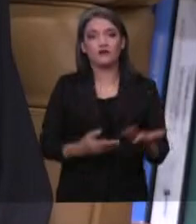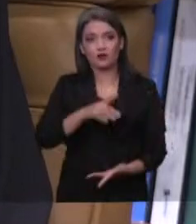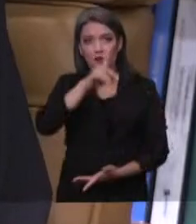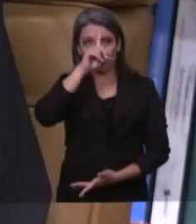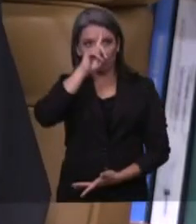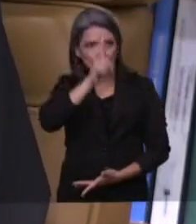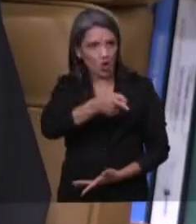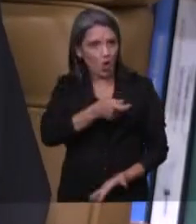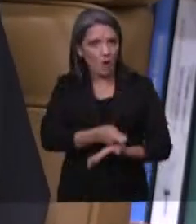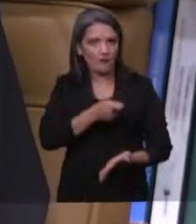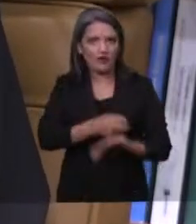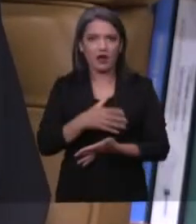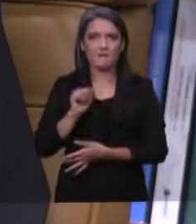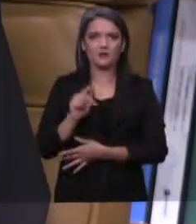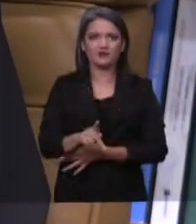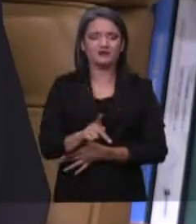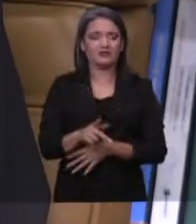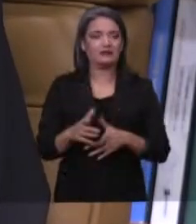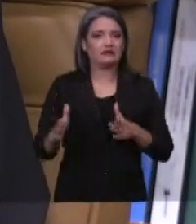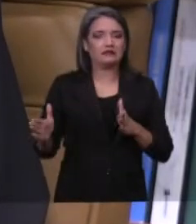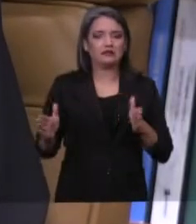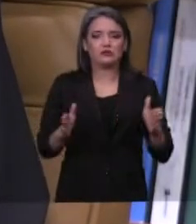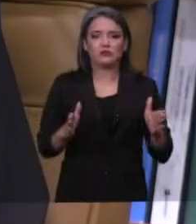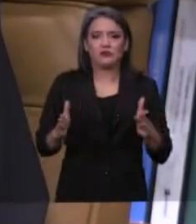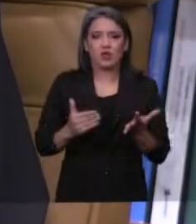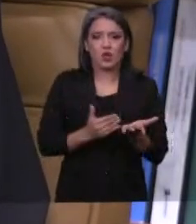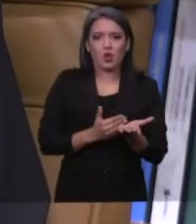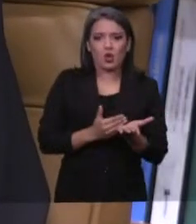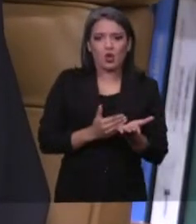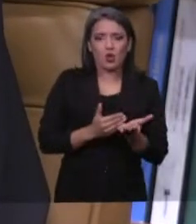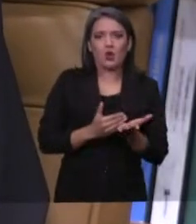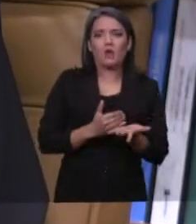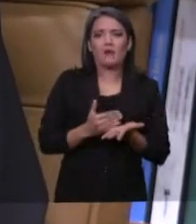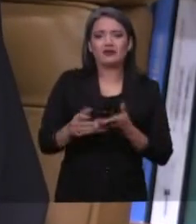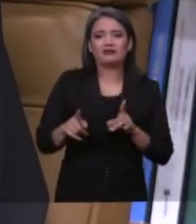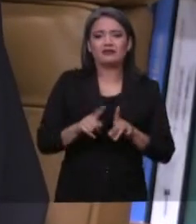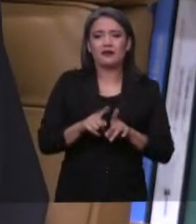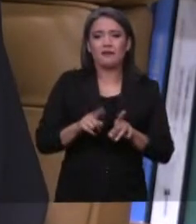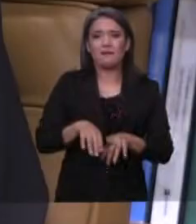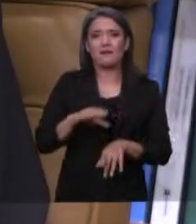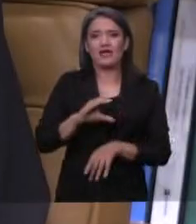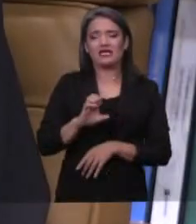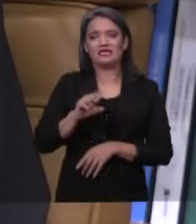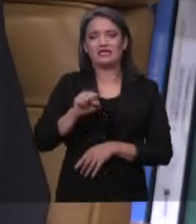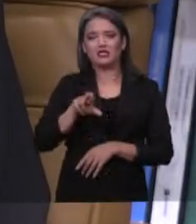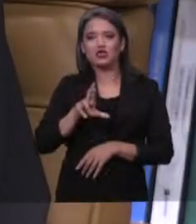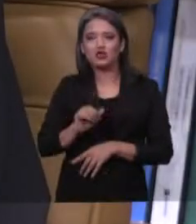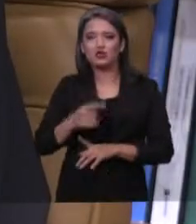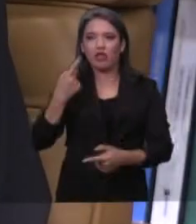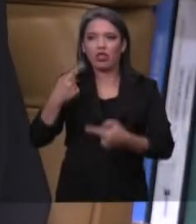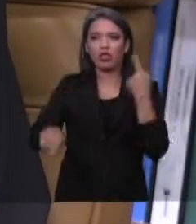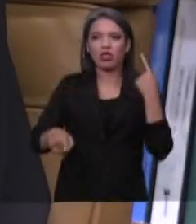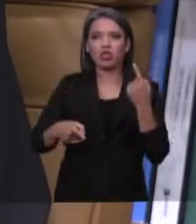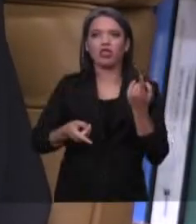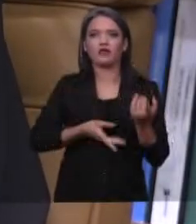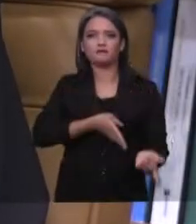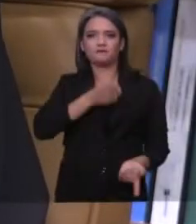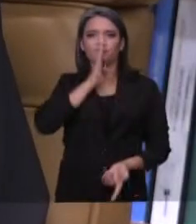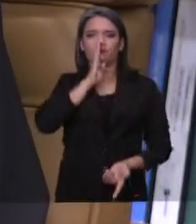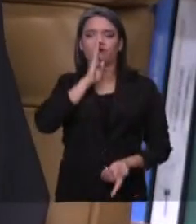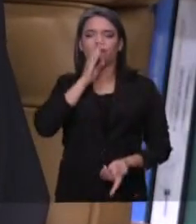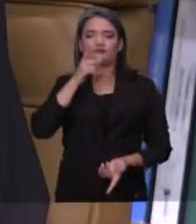públicos, num período em que tem início a censura à imprensa, a censura a todas